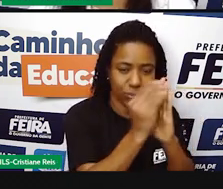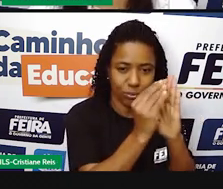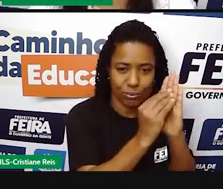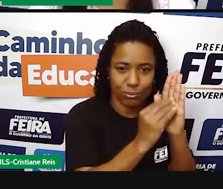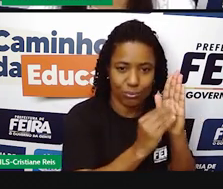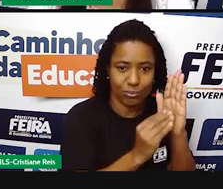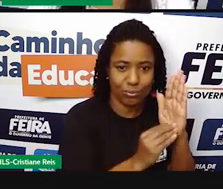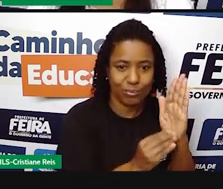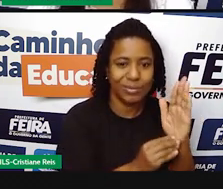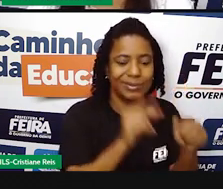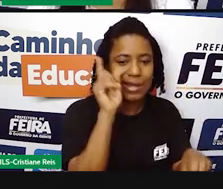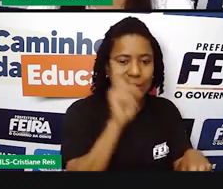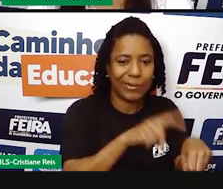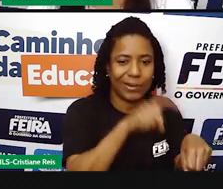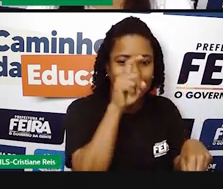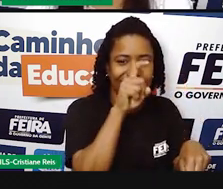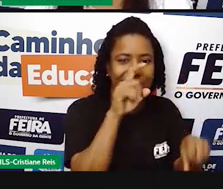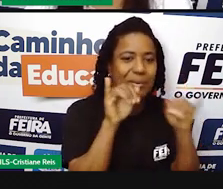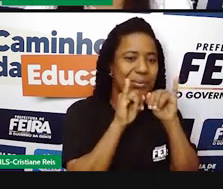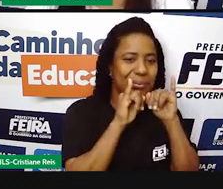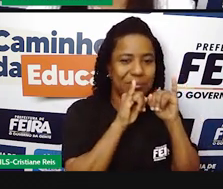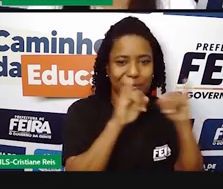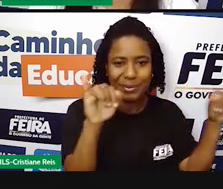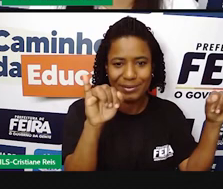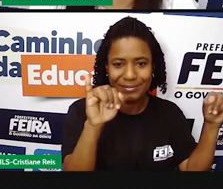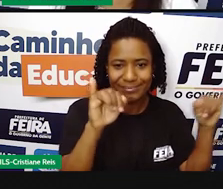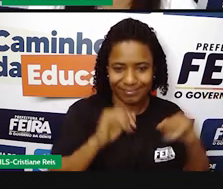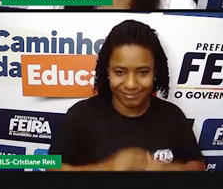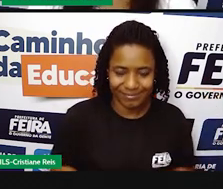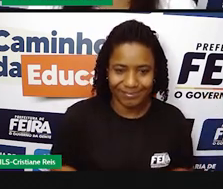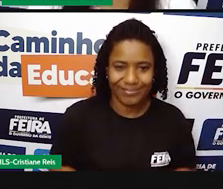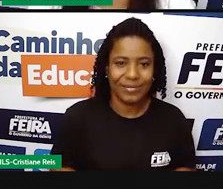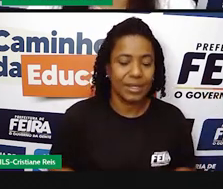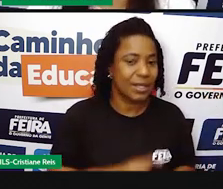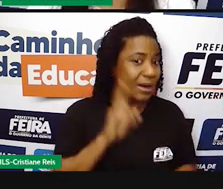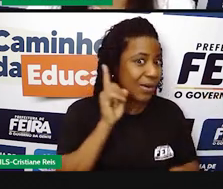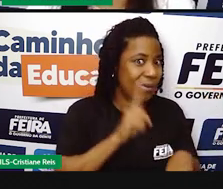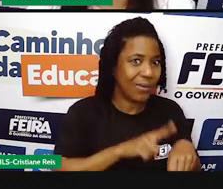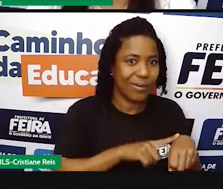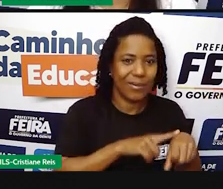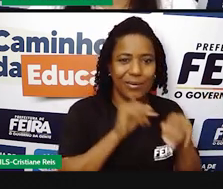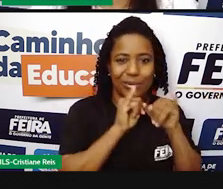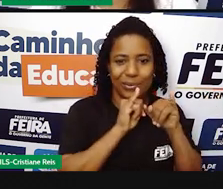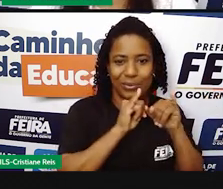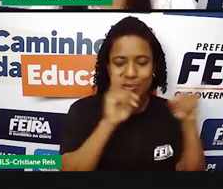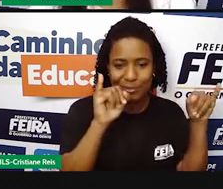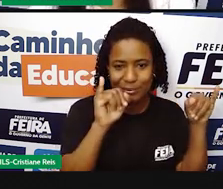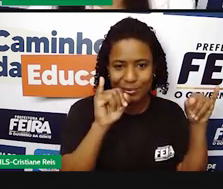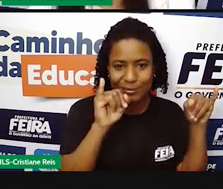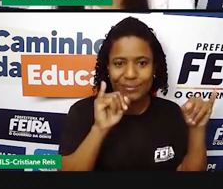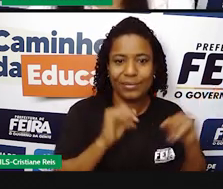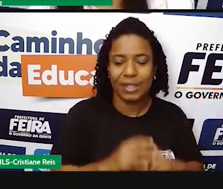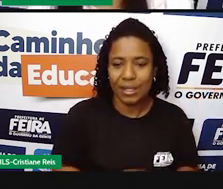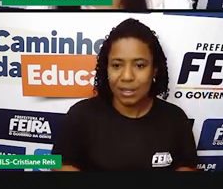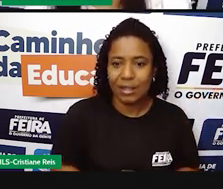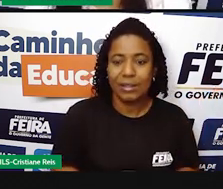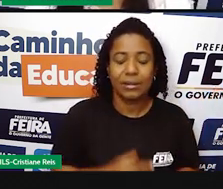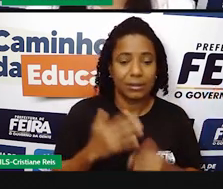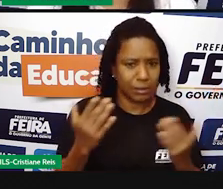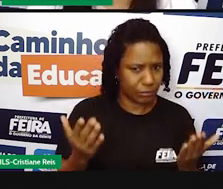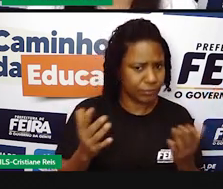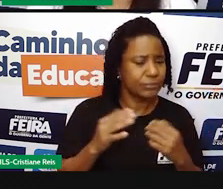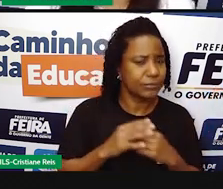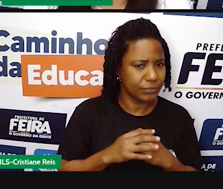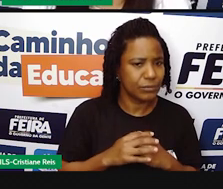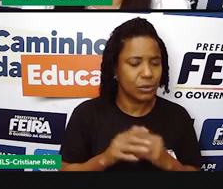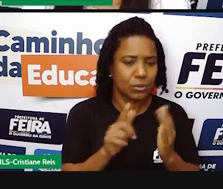de informações para ser publicada no momento em que o fato está acontecendo. A gente quer receber dos jornais, seja ele